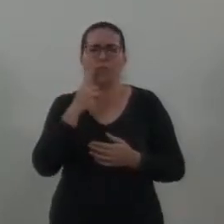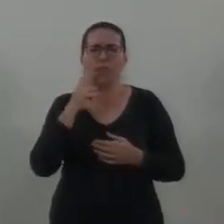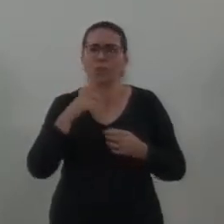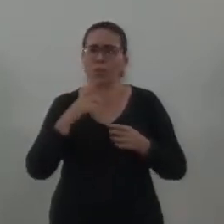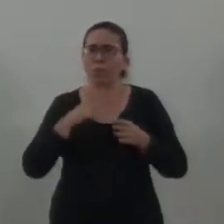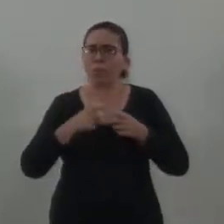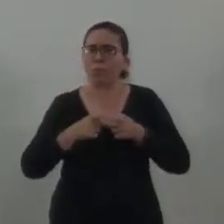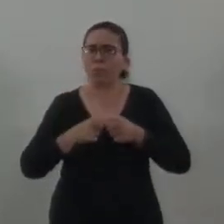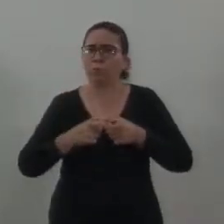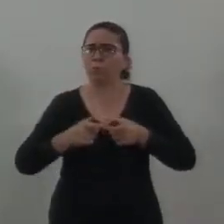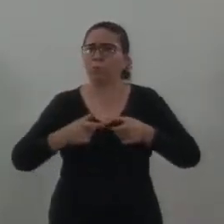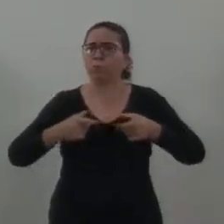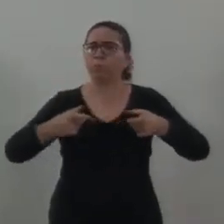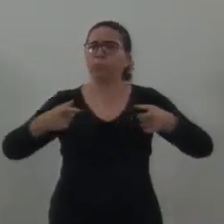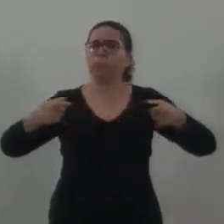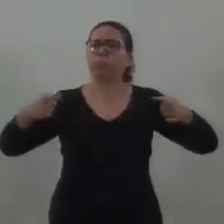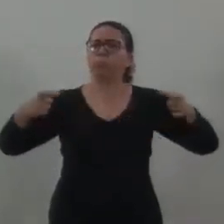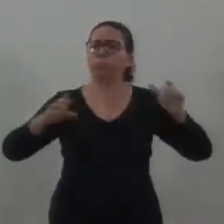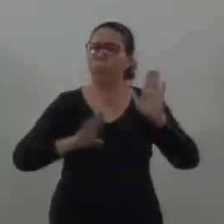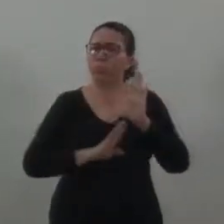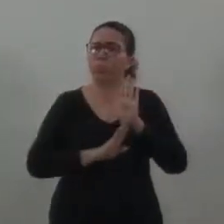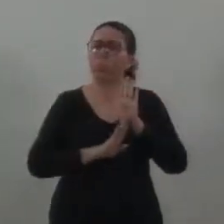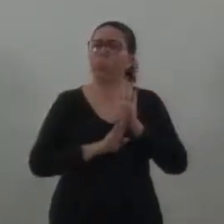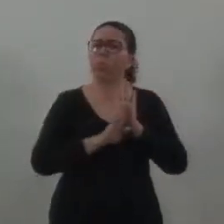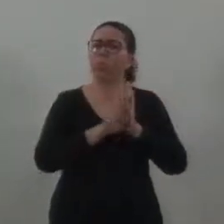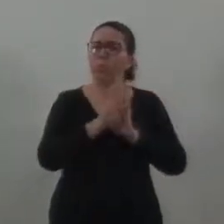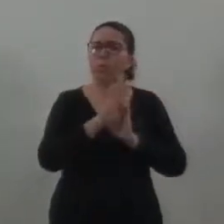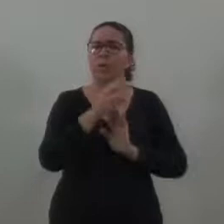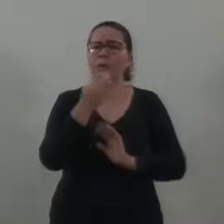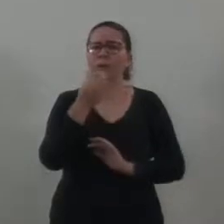cresceu nesse primeiro semestre em receitas